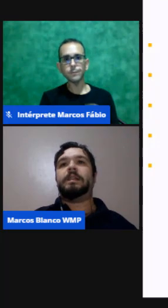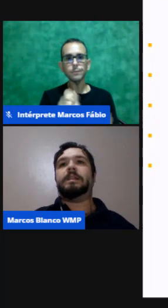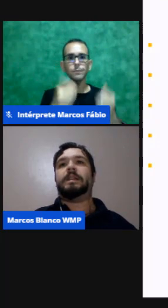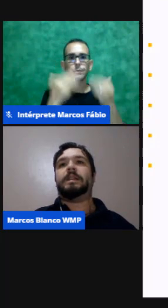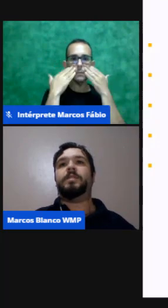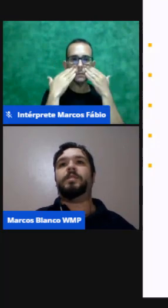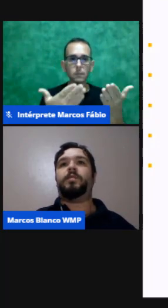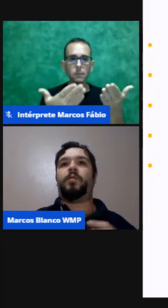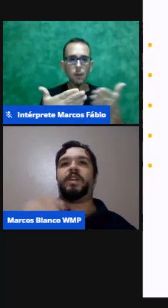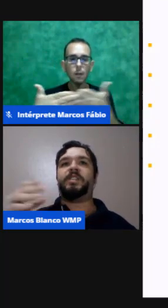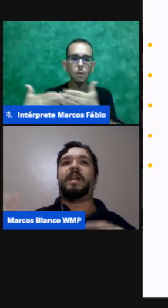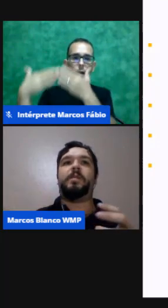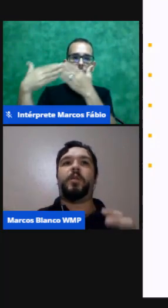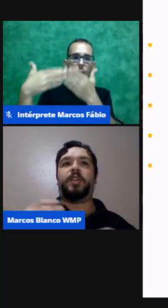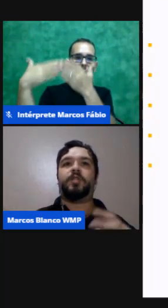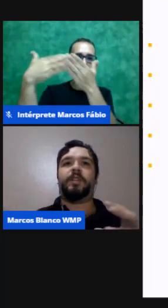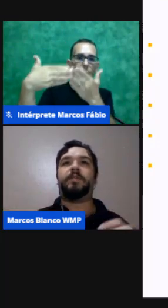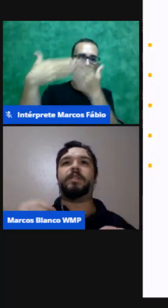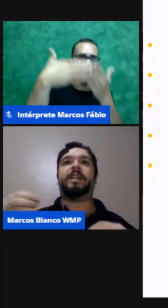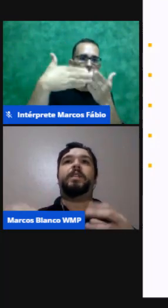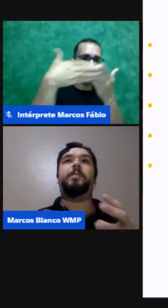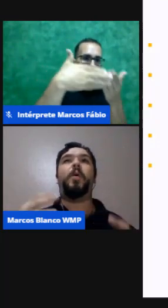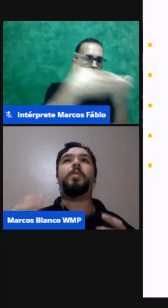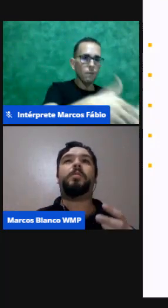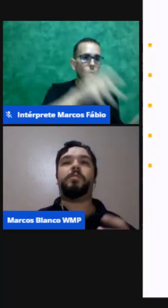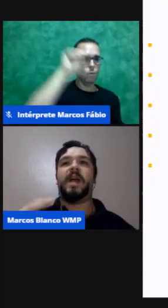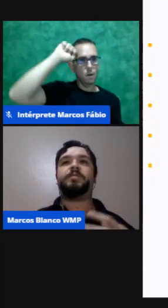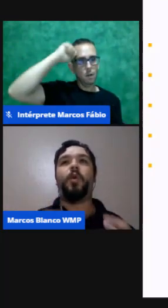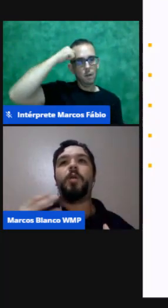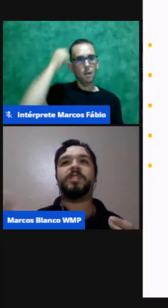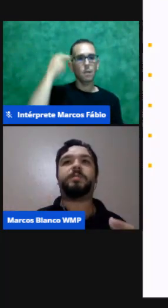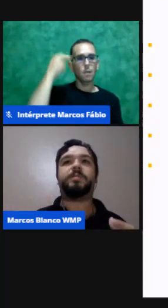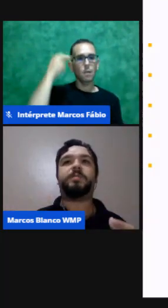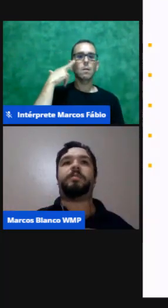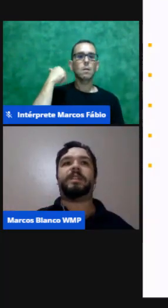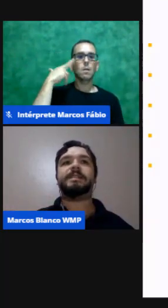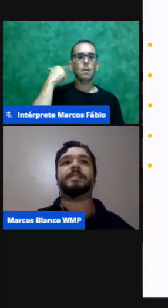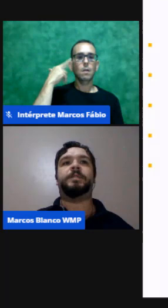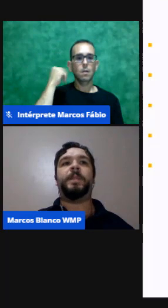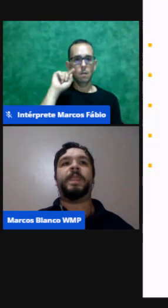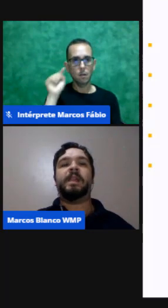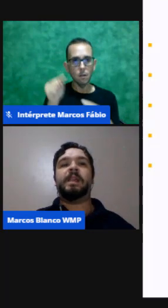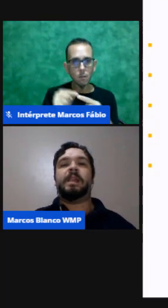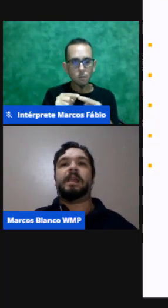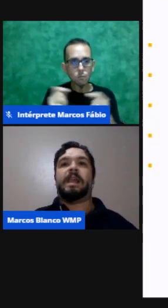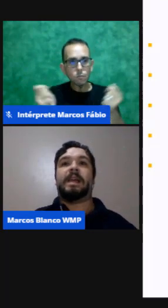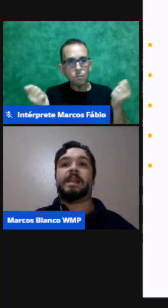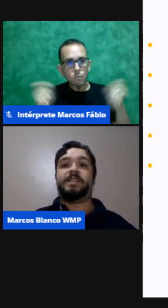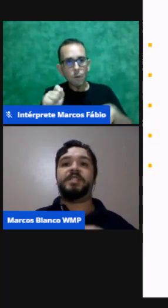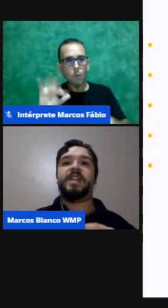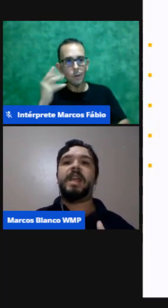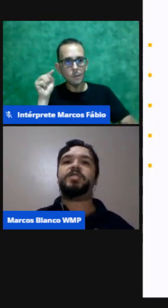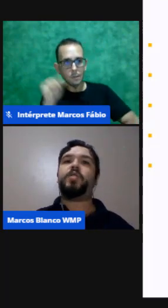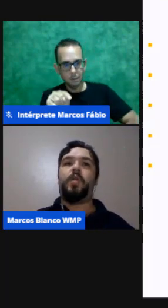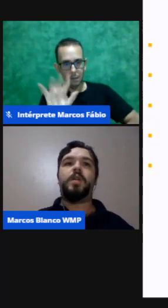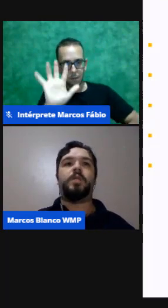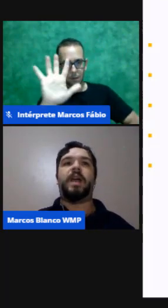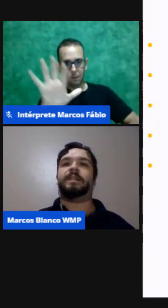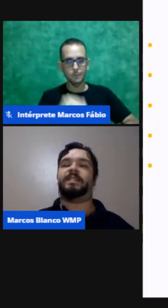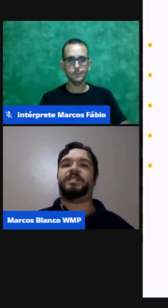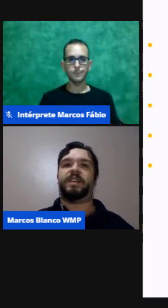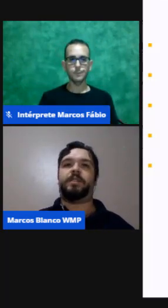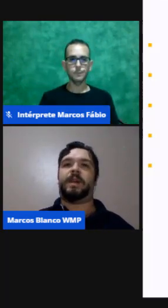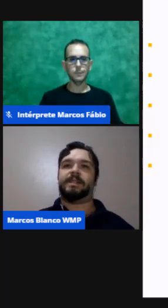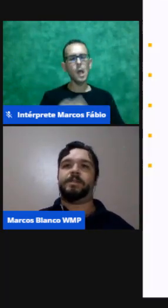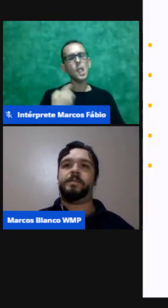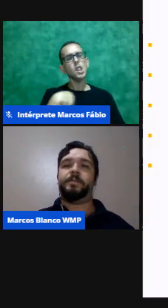negreiros. Então, quando a gente falar um pouquinho dos ossos, vocês vão entender um pouco mais como isso pode ter acontecido. A gente já erradicou